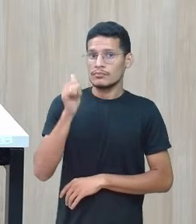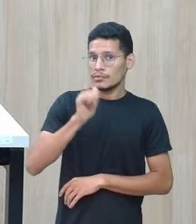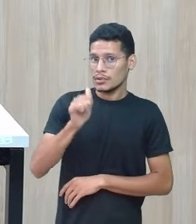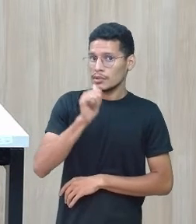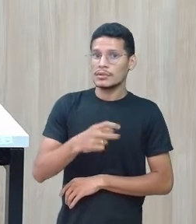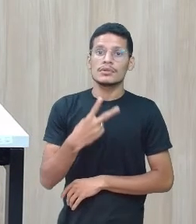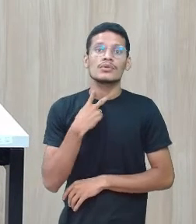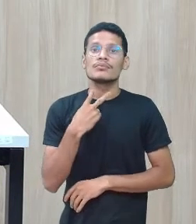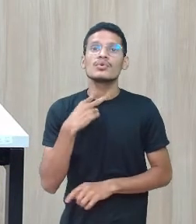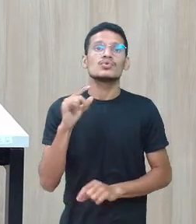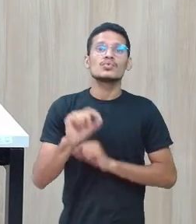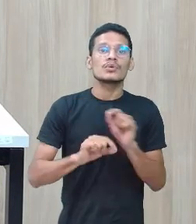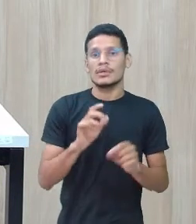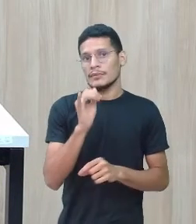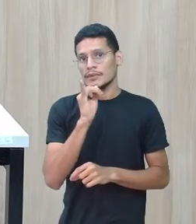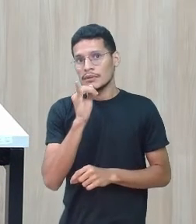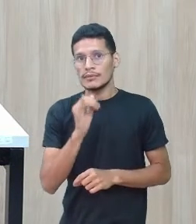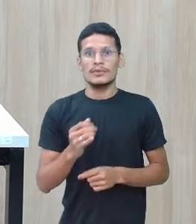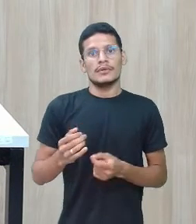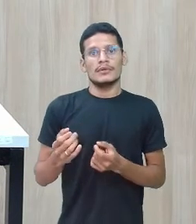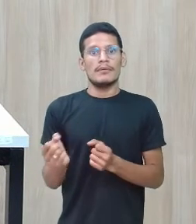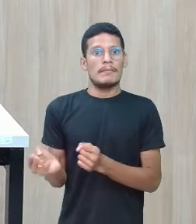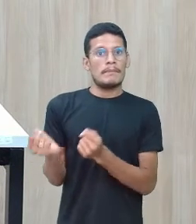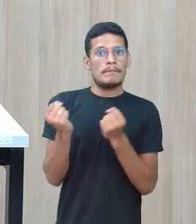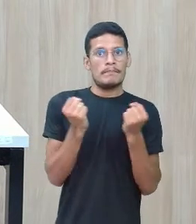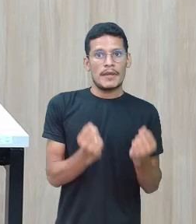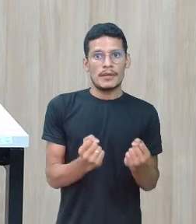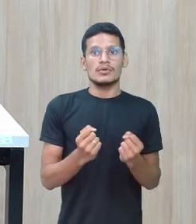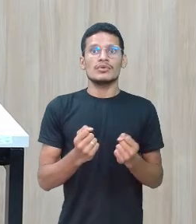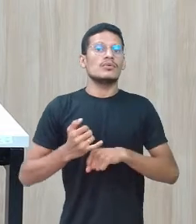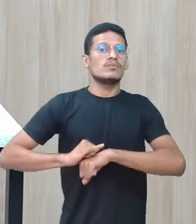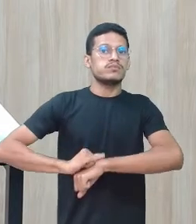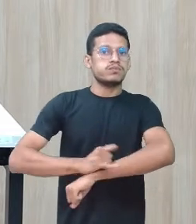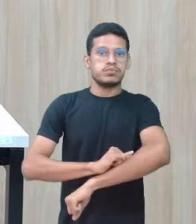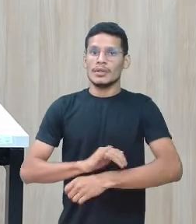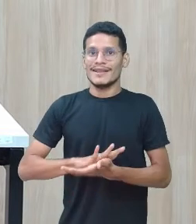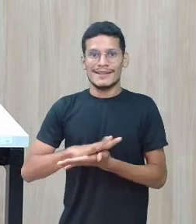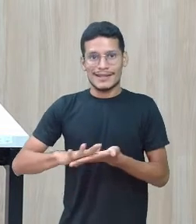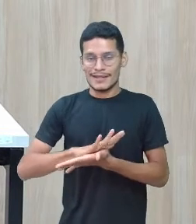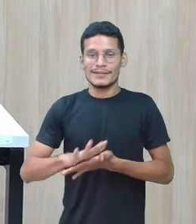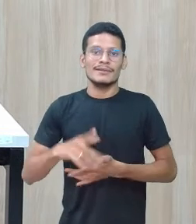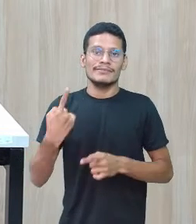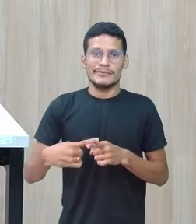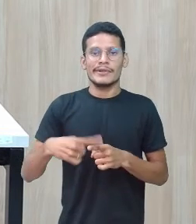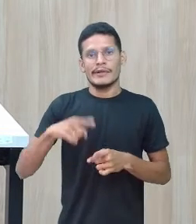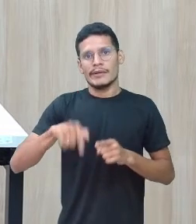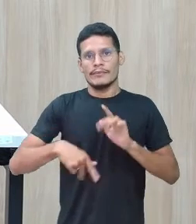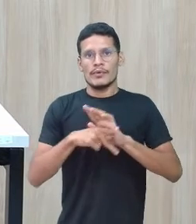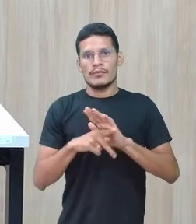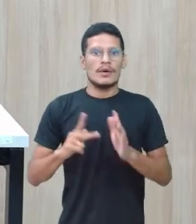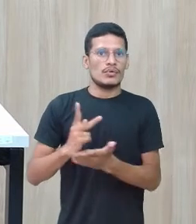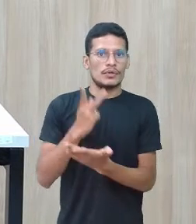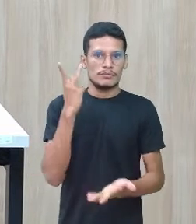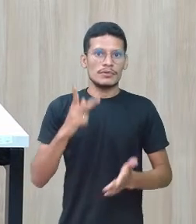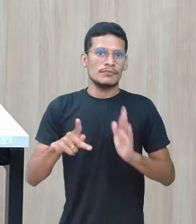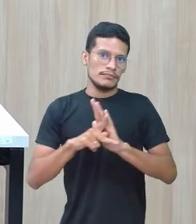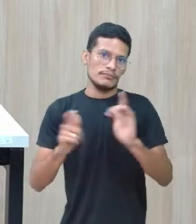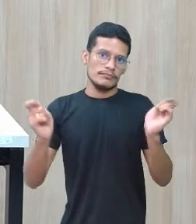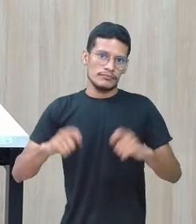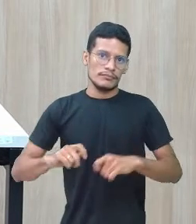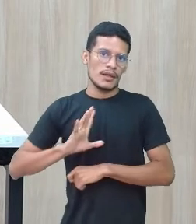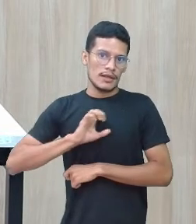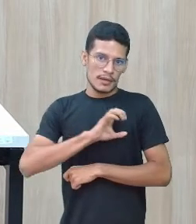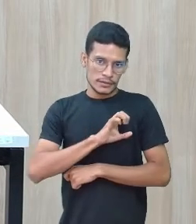não deve aumentar muito de peso para não chegar à obesidade, que também é um dos casos que pode acontecer o câncer de